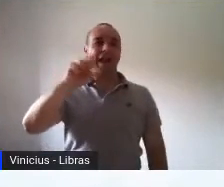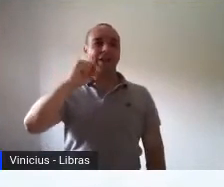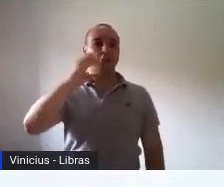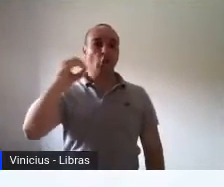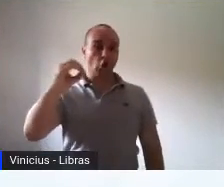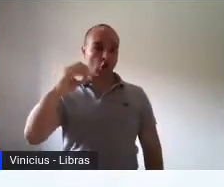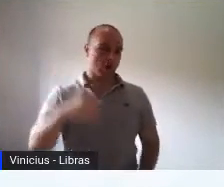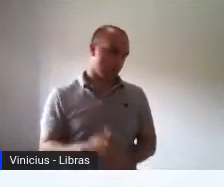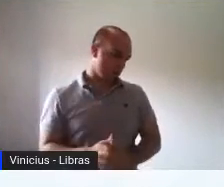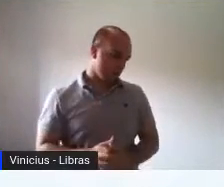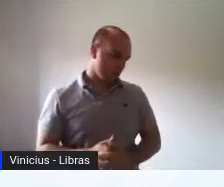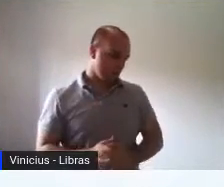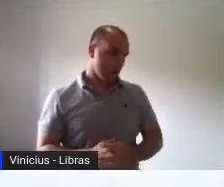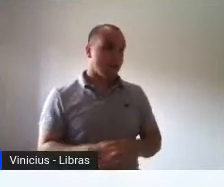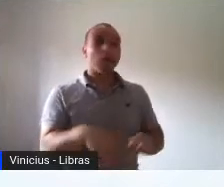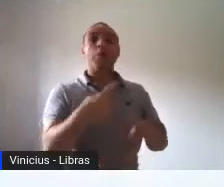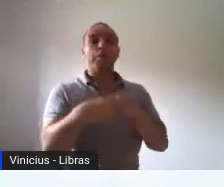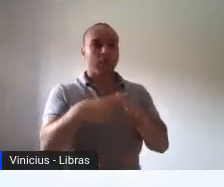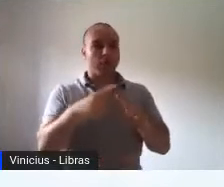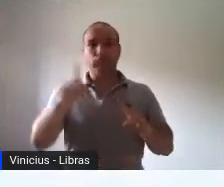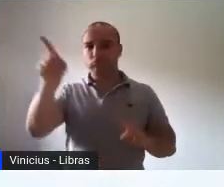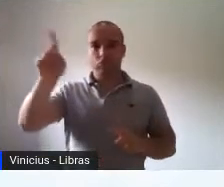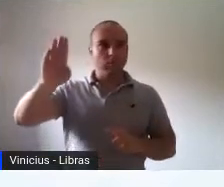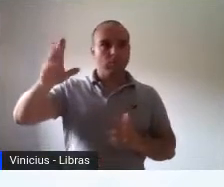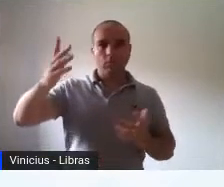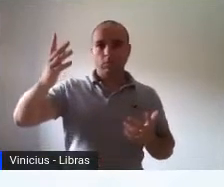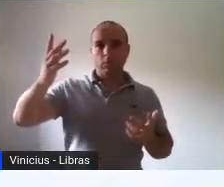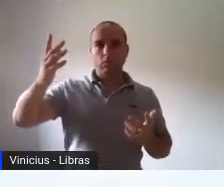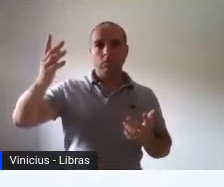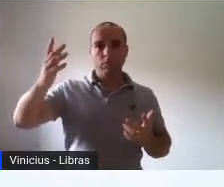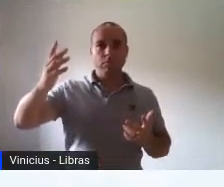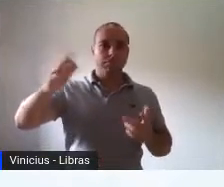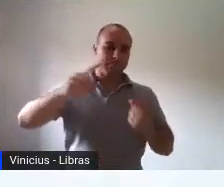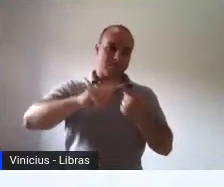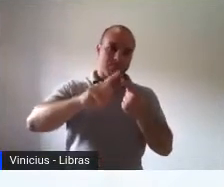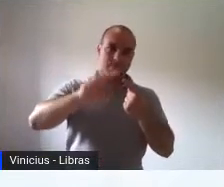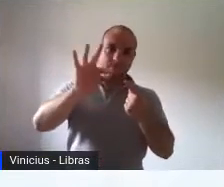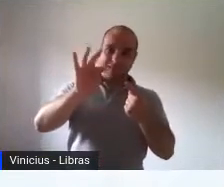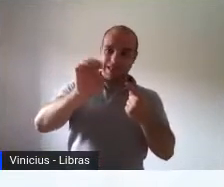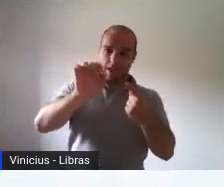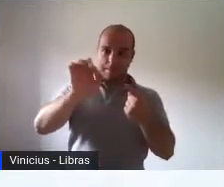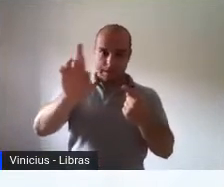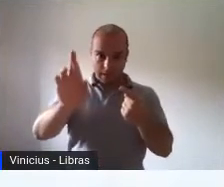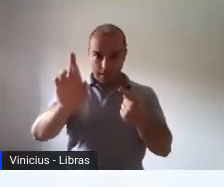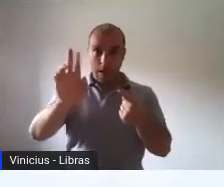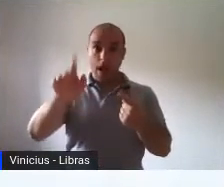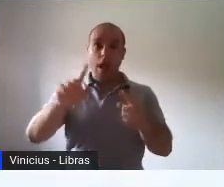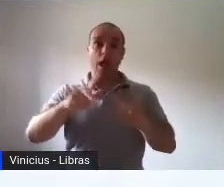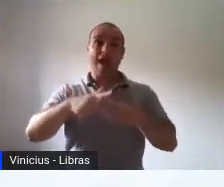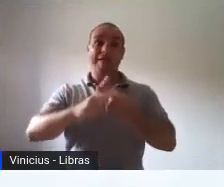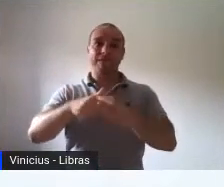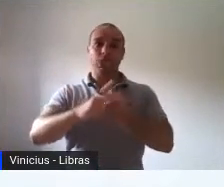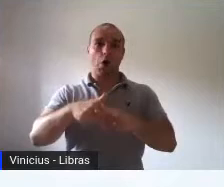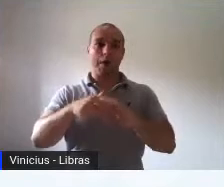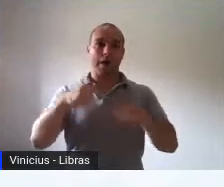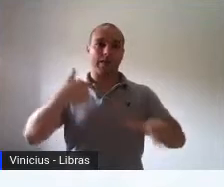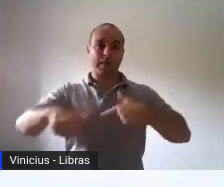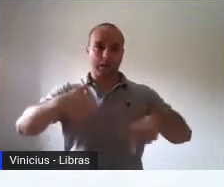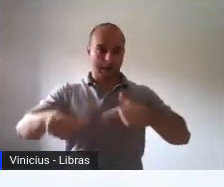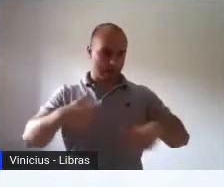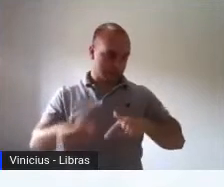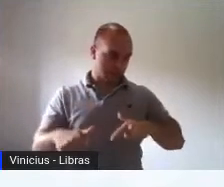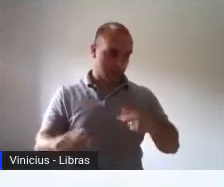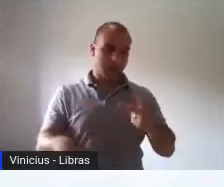reforma trabalhista, perdão, não, foi o Temer, a reforma previdenciária, e quem vota tudo isso é o nosso